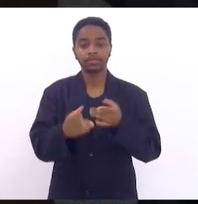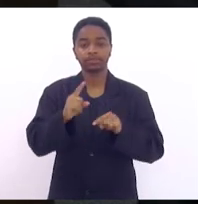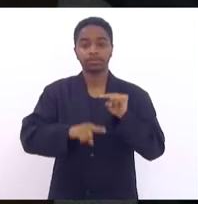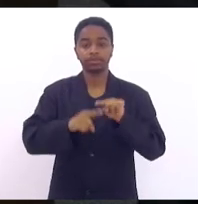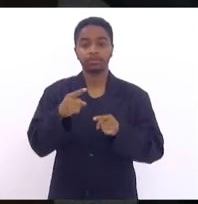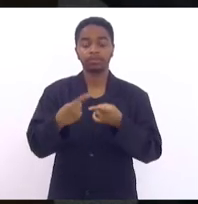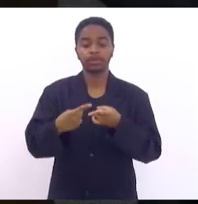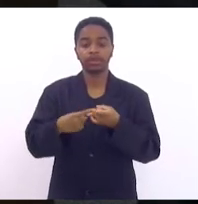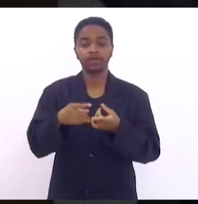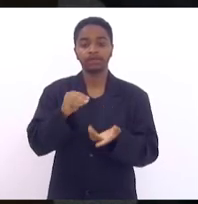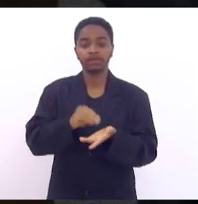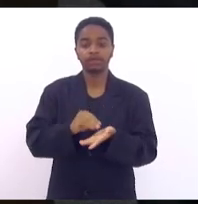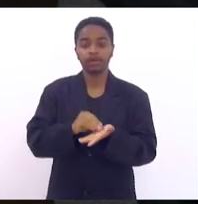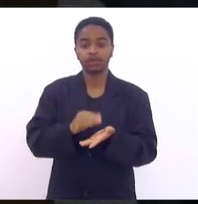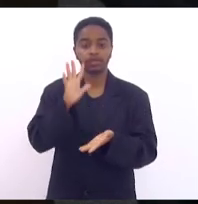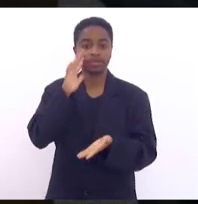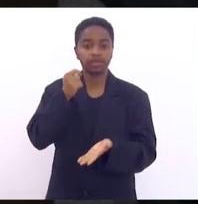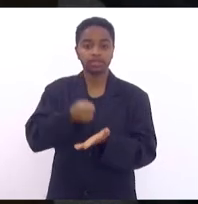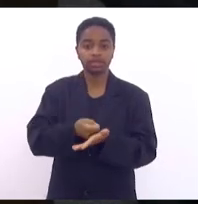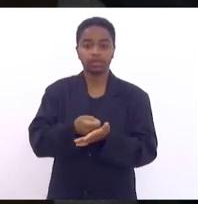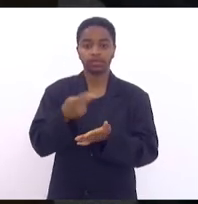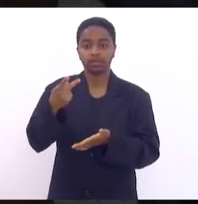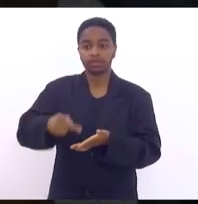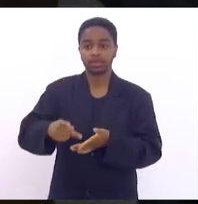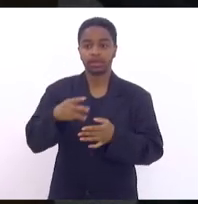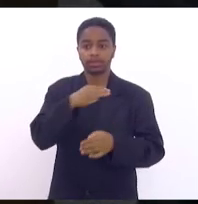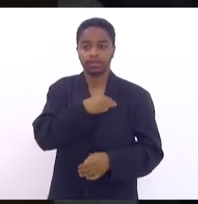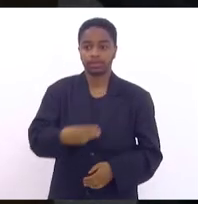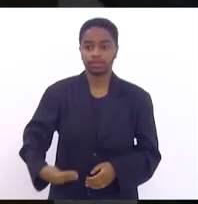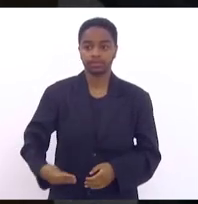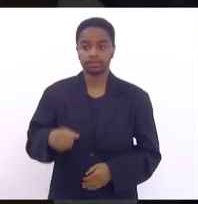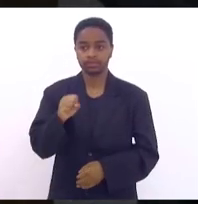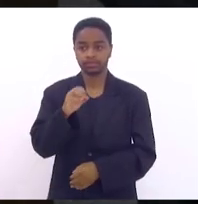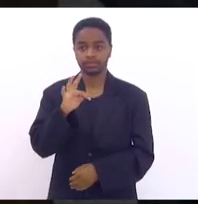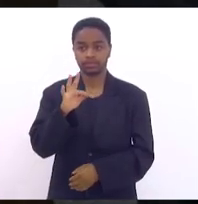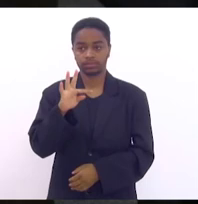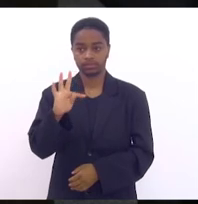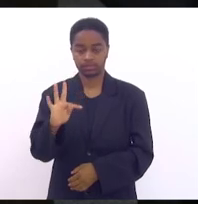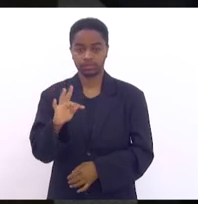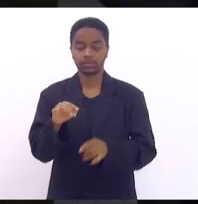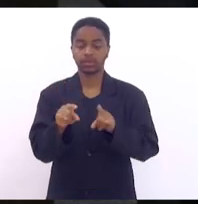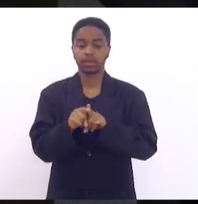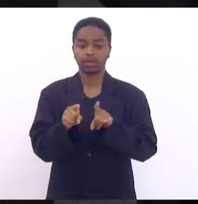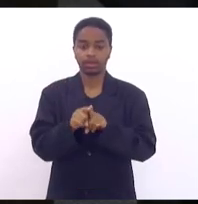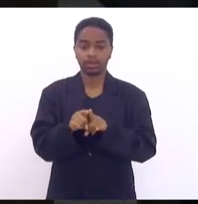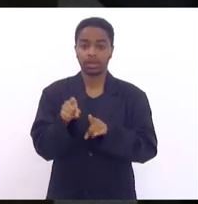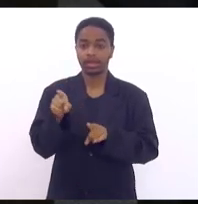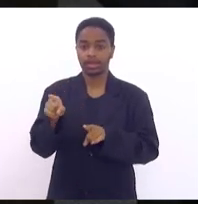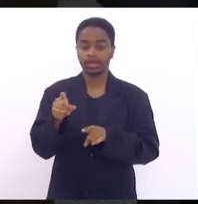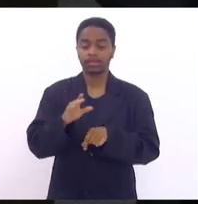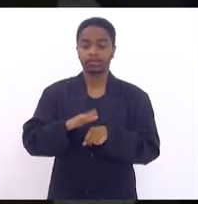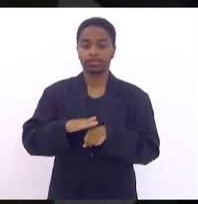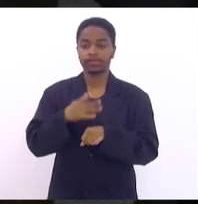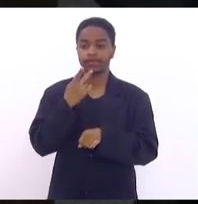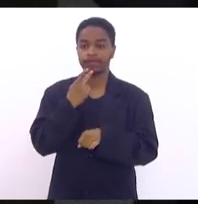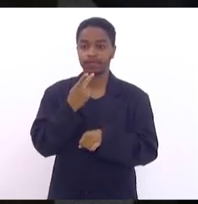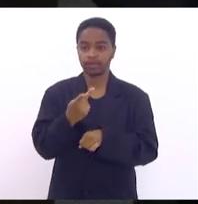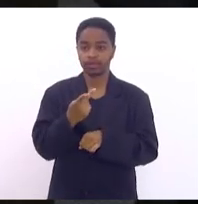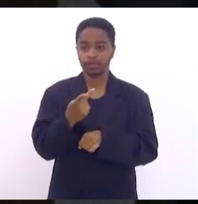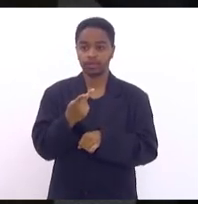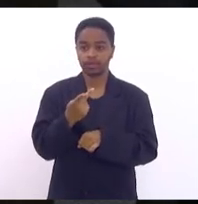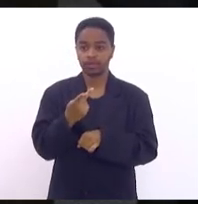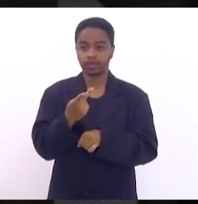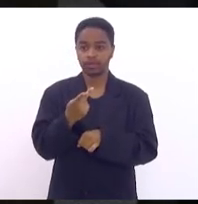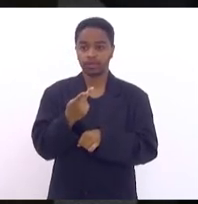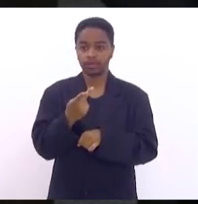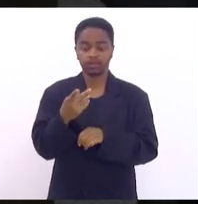decisão judicial do ministro do Supremo Tribunal Federal. E, obviamente, que a questão de ordem por ela suscitada não se